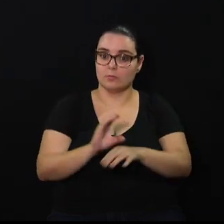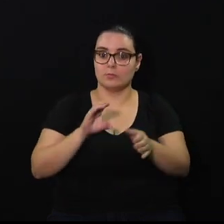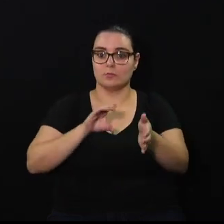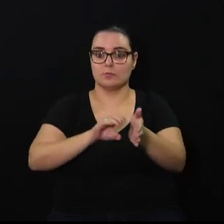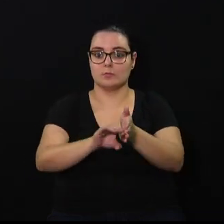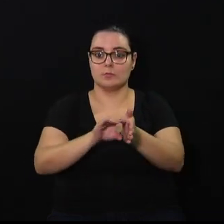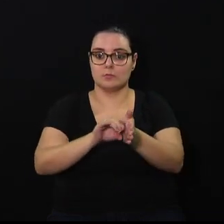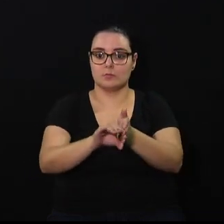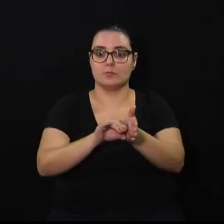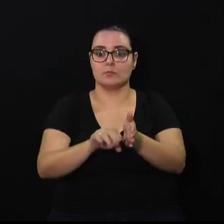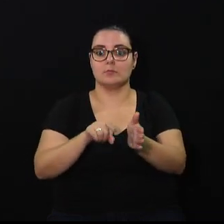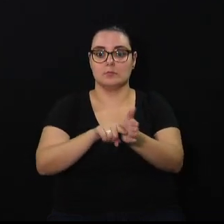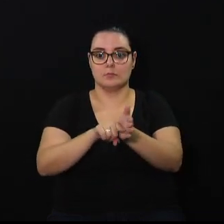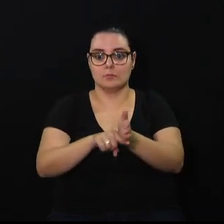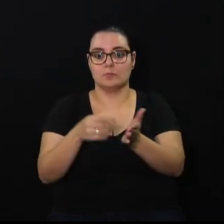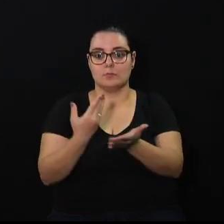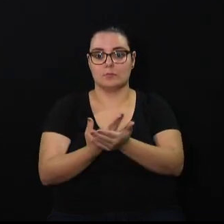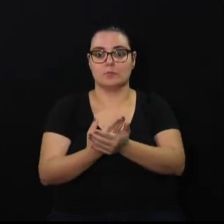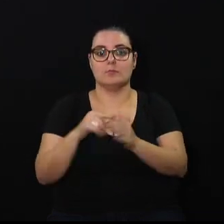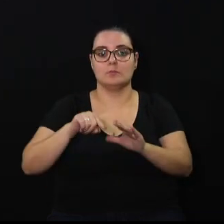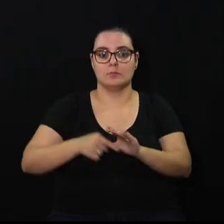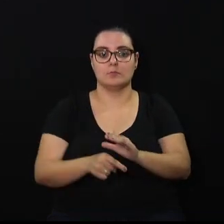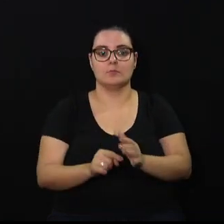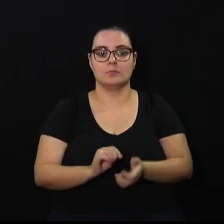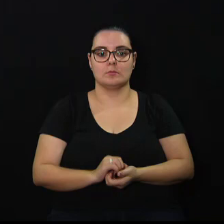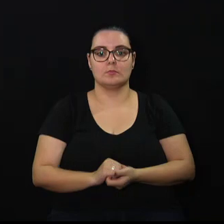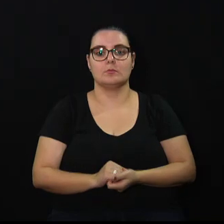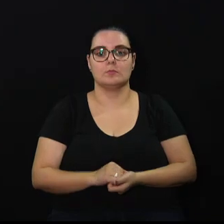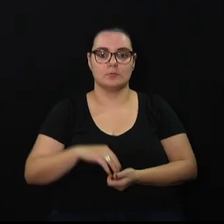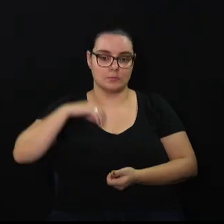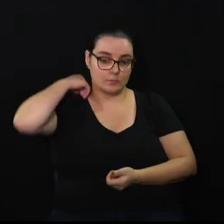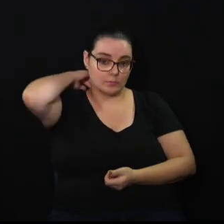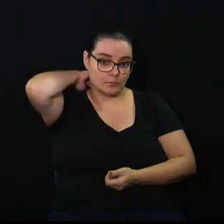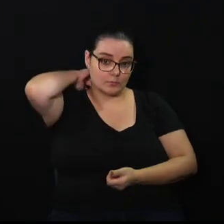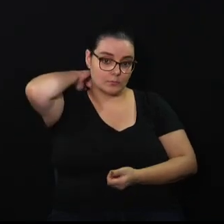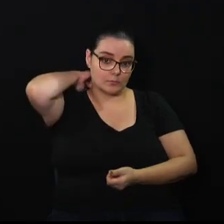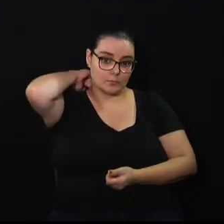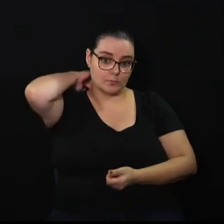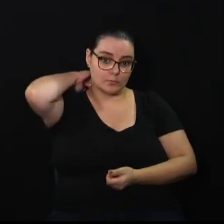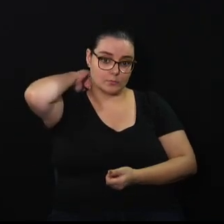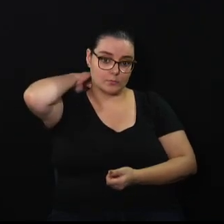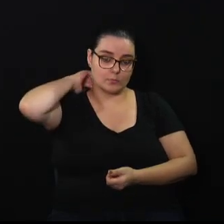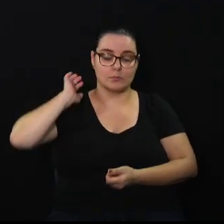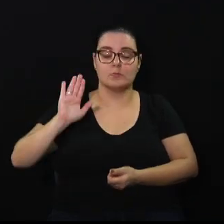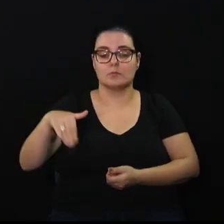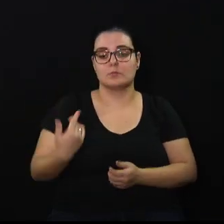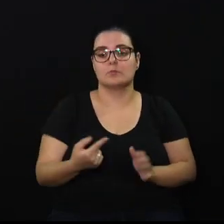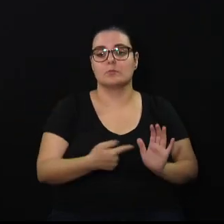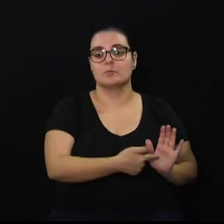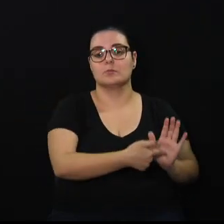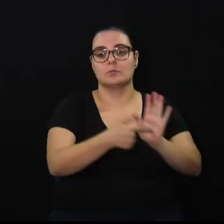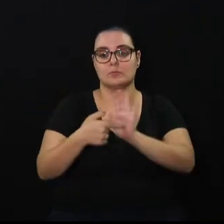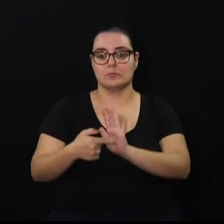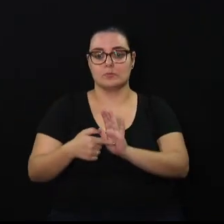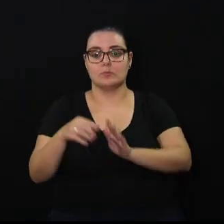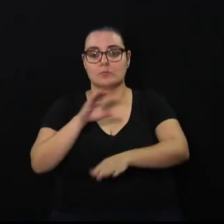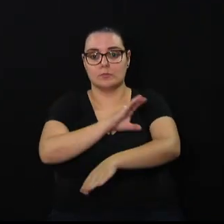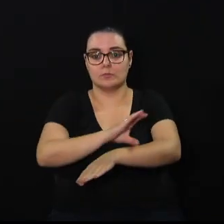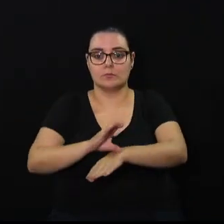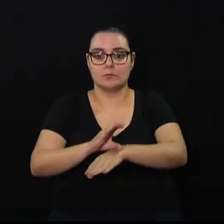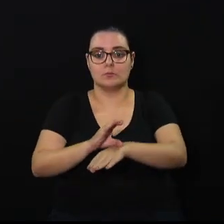evidências científicas a quando a gente mostra de fato que é o comportamento é